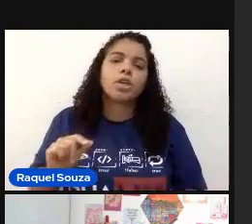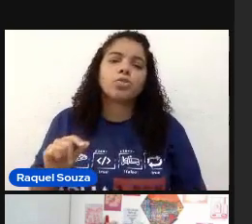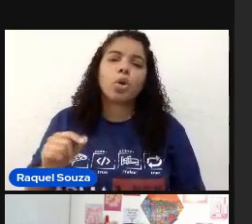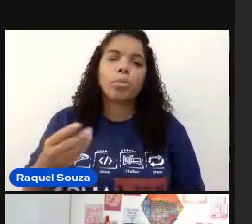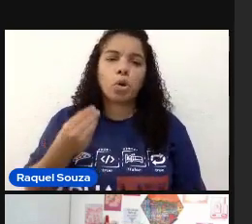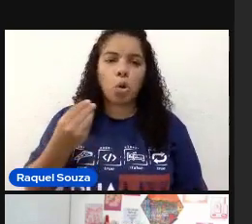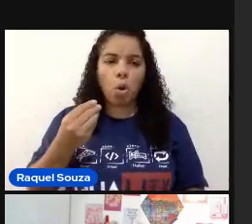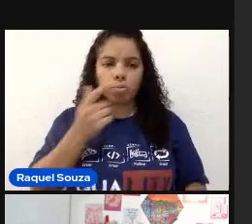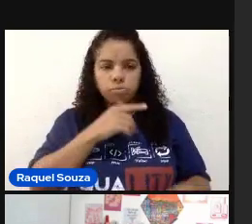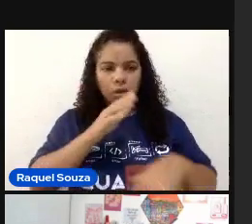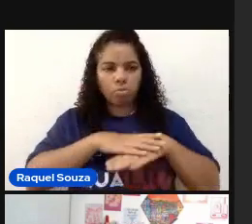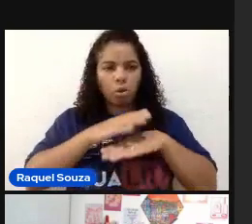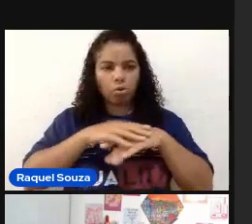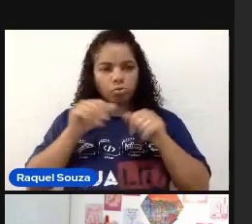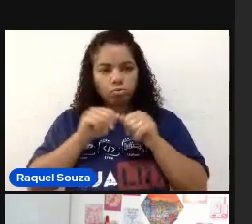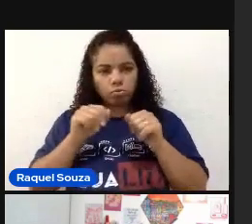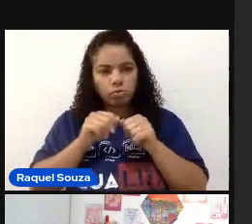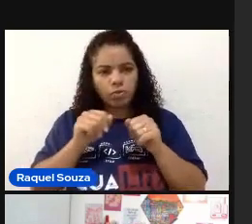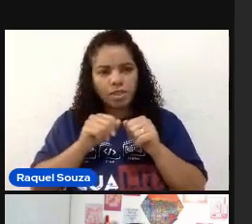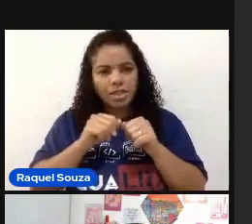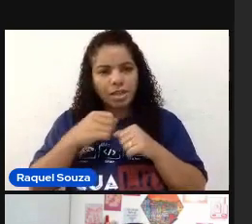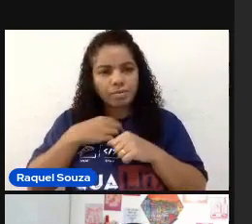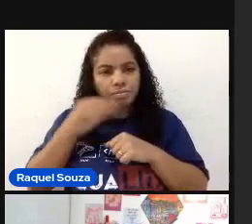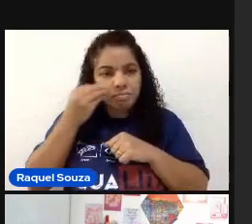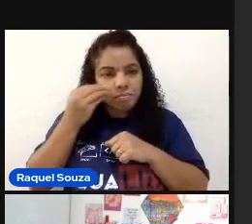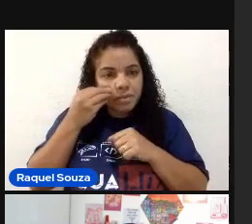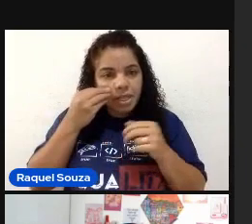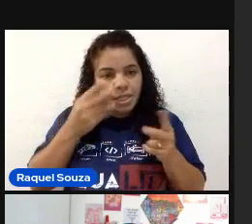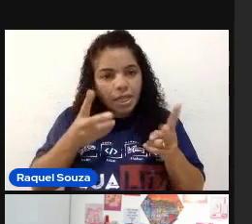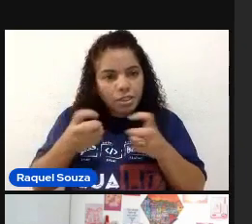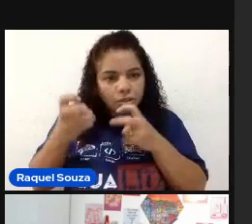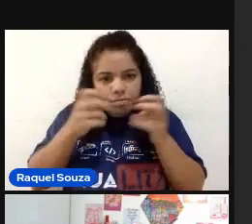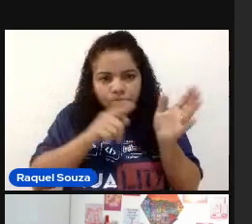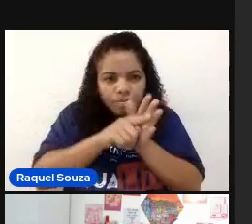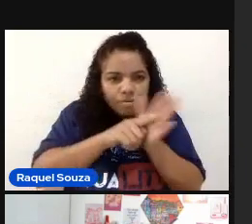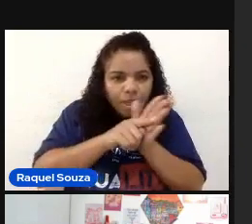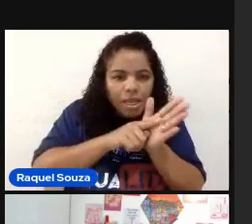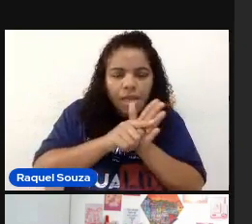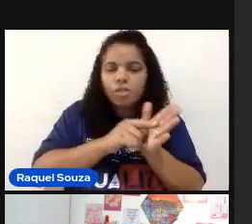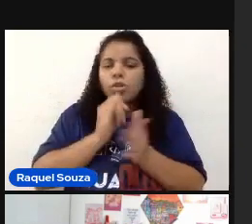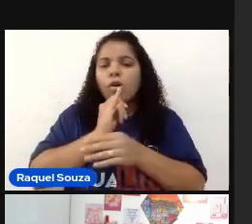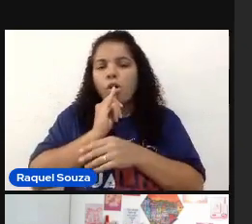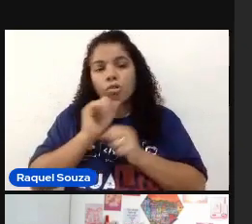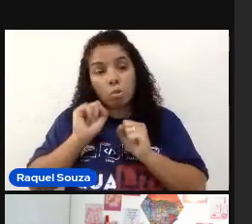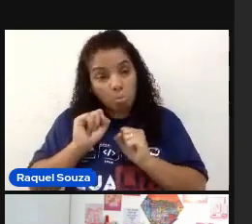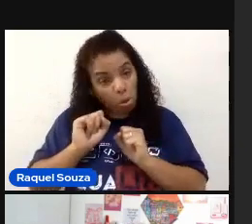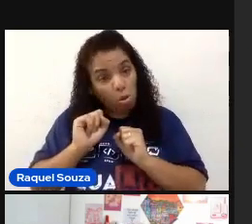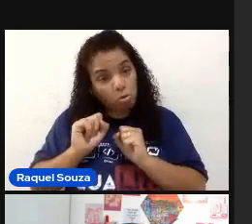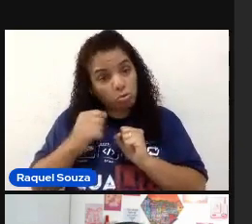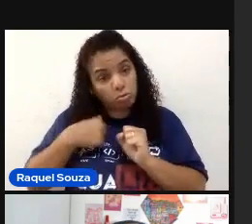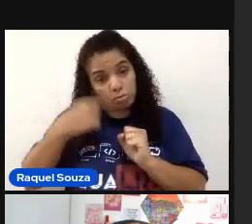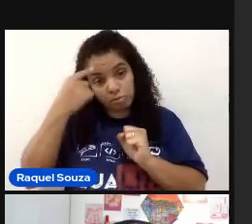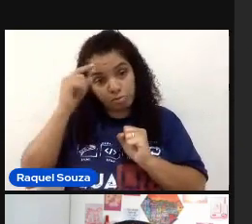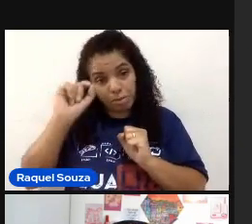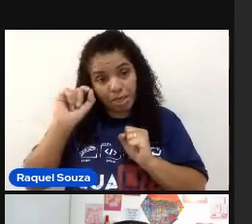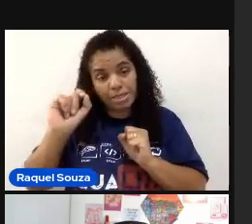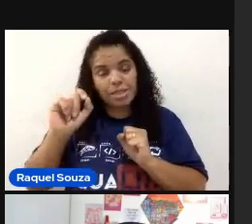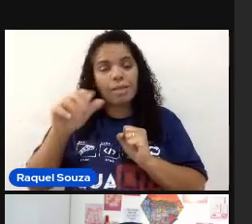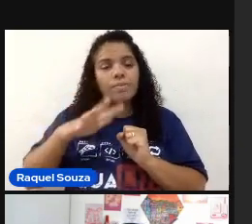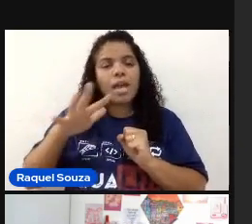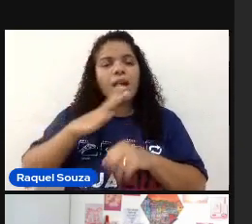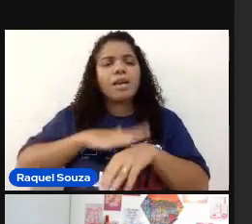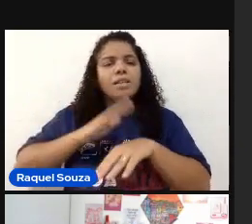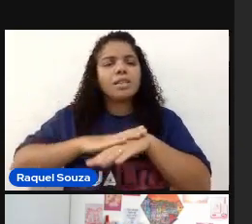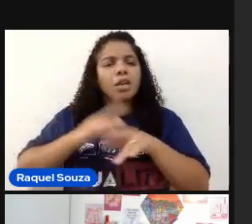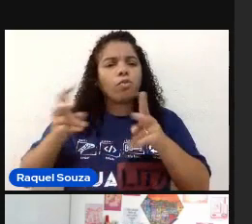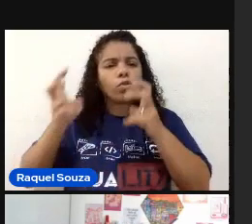posso fazer esses testes exploratórios, por exemplo, eu posso pensar na área que eu vou explorar.